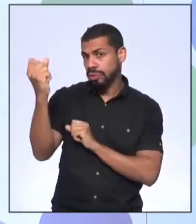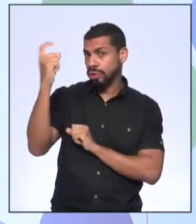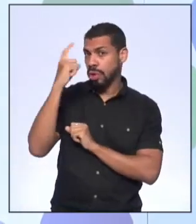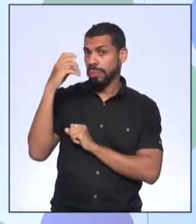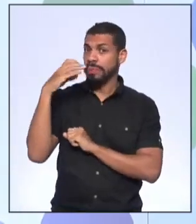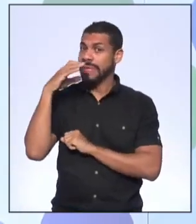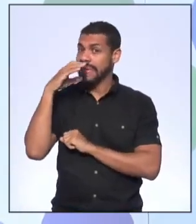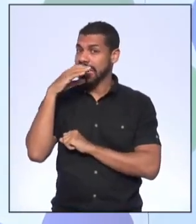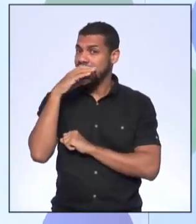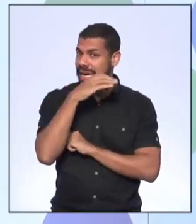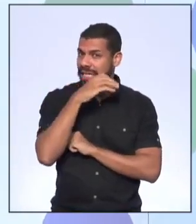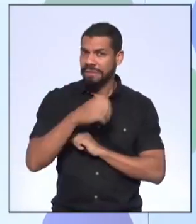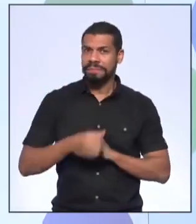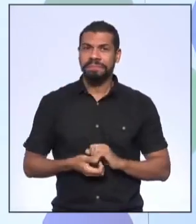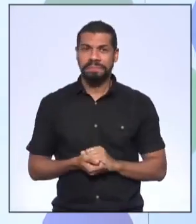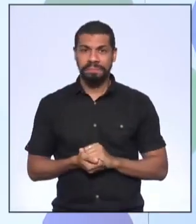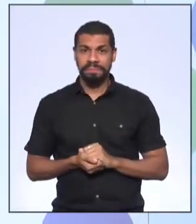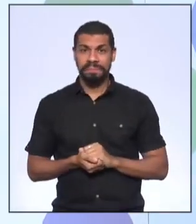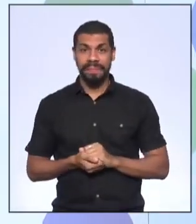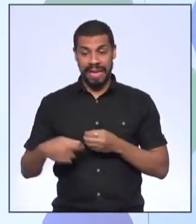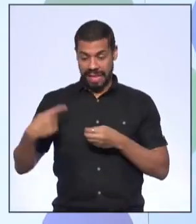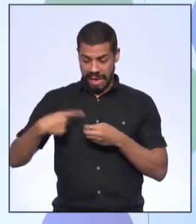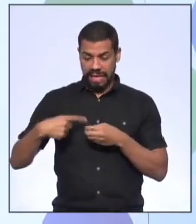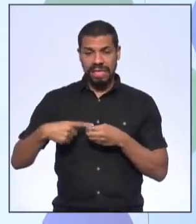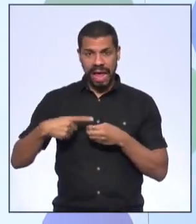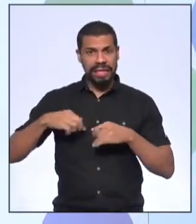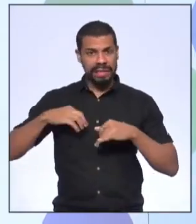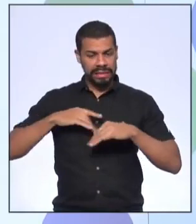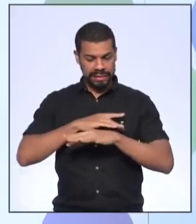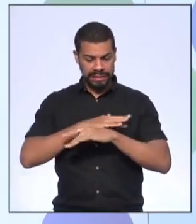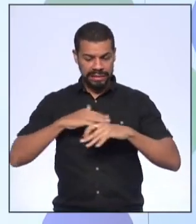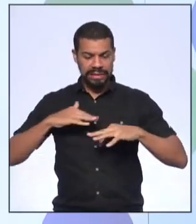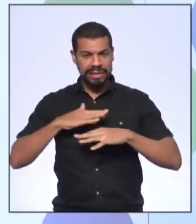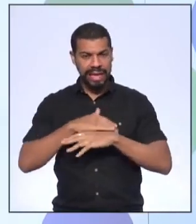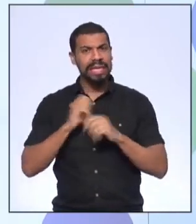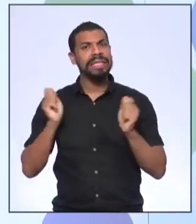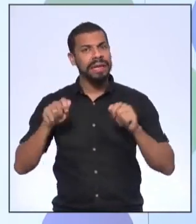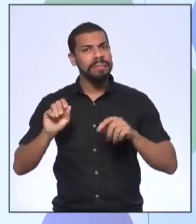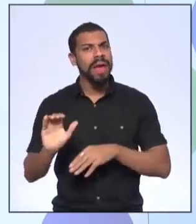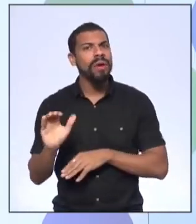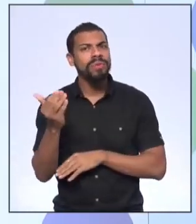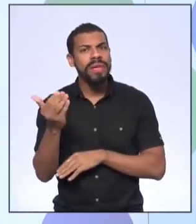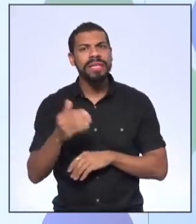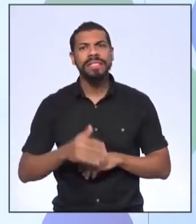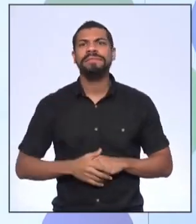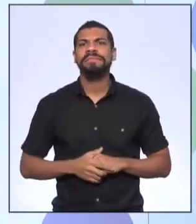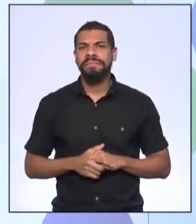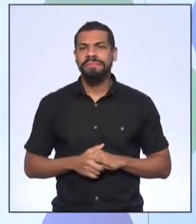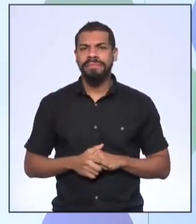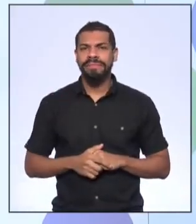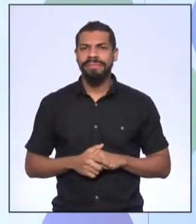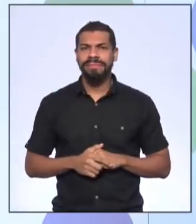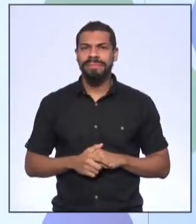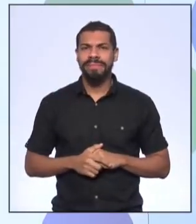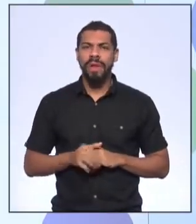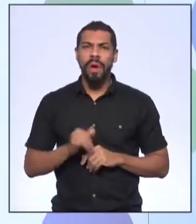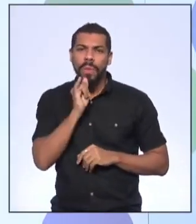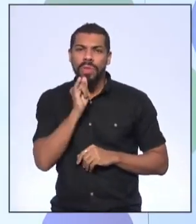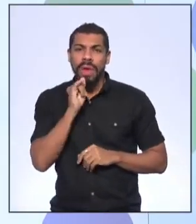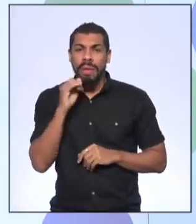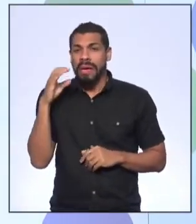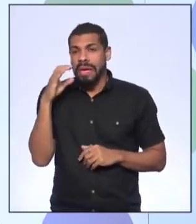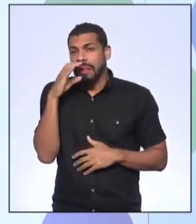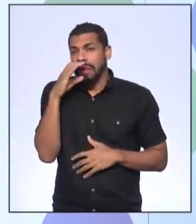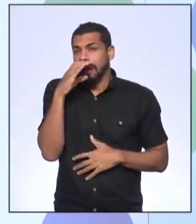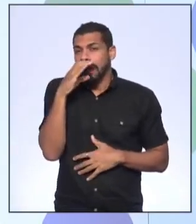Aonde mais acontece isso? Nas cidades, né? Lembra a ilha de calor, né, Carol? A ilha de calor, né? Porque aquece o material